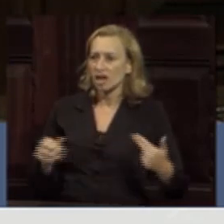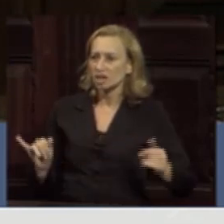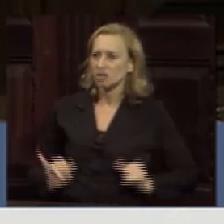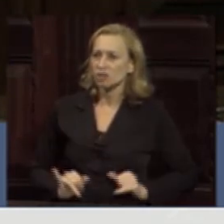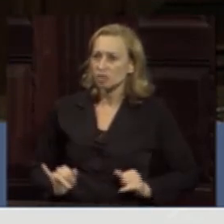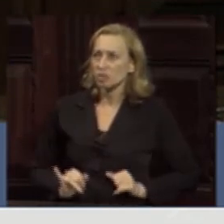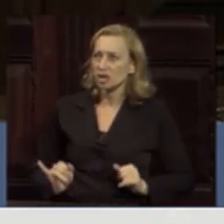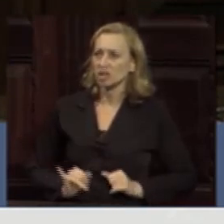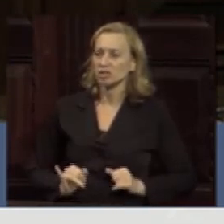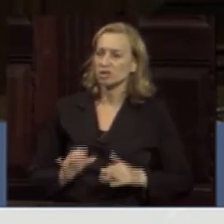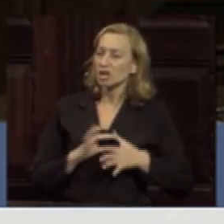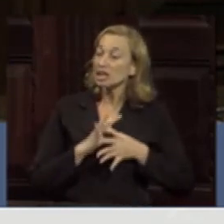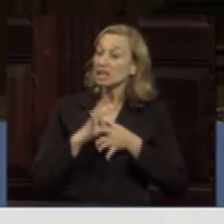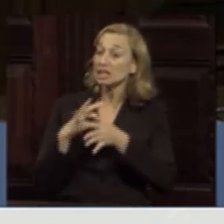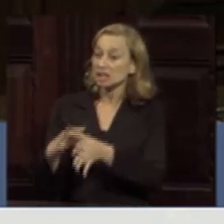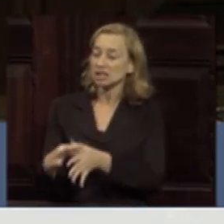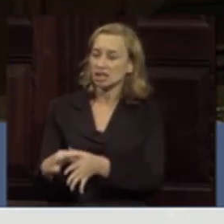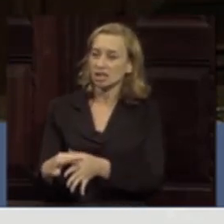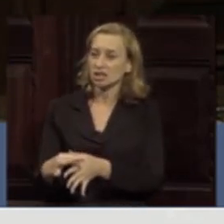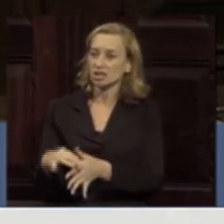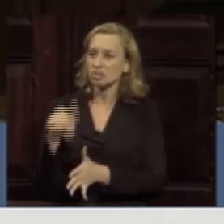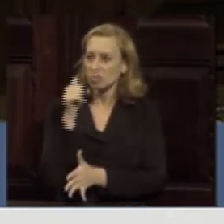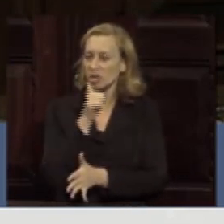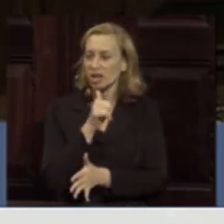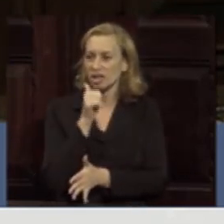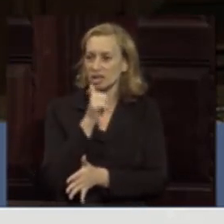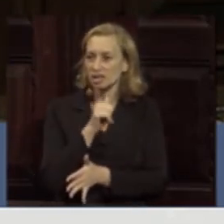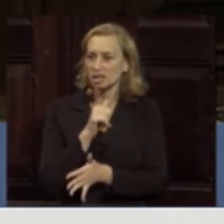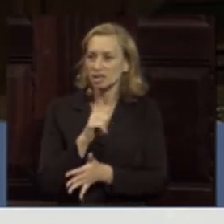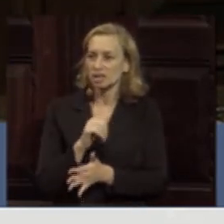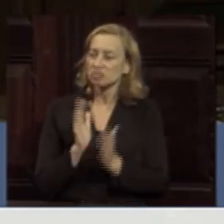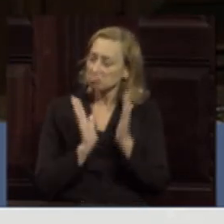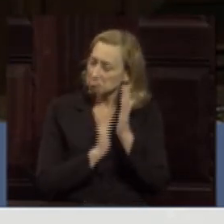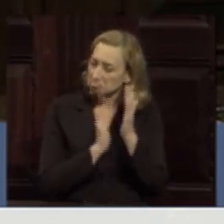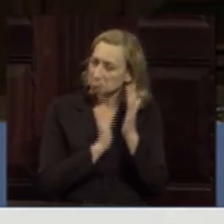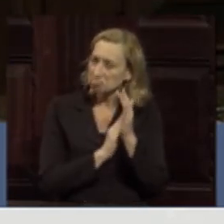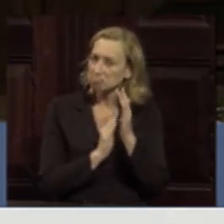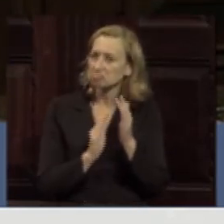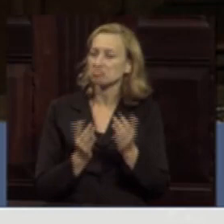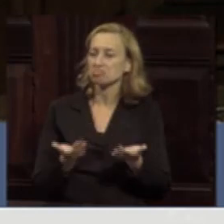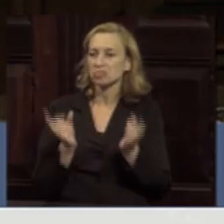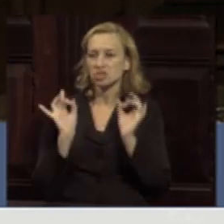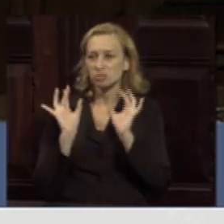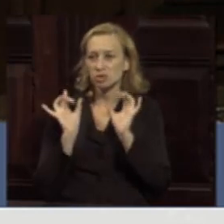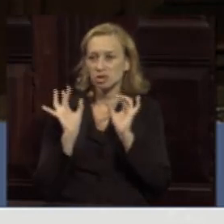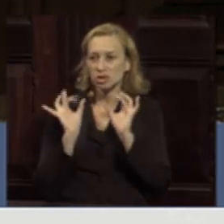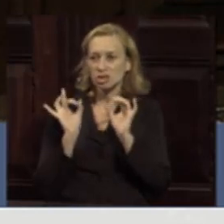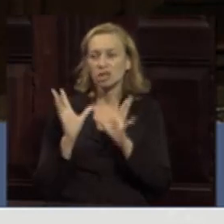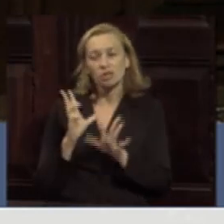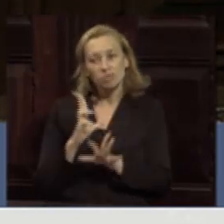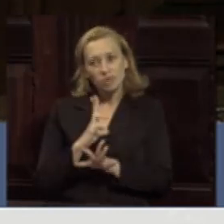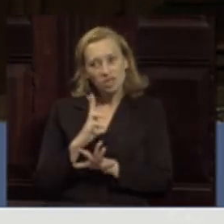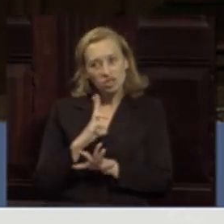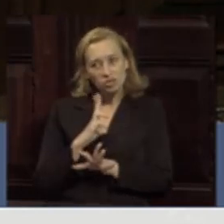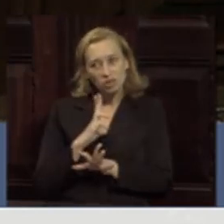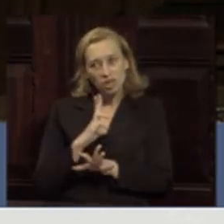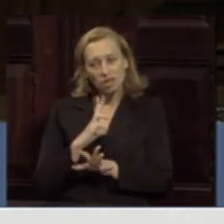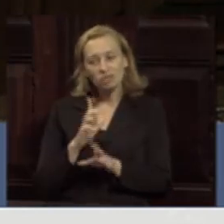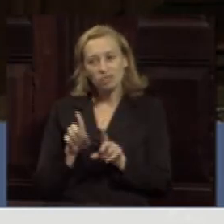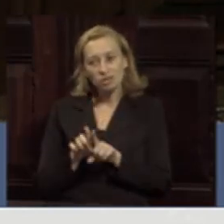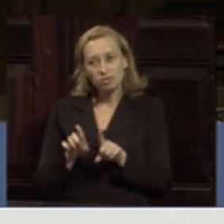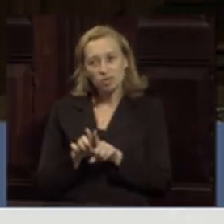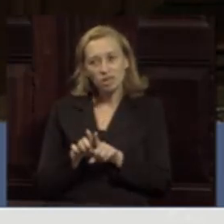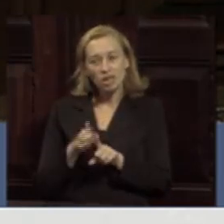são quadros de vanguarda, portanto, eu as saúdo de maneira muito especial e muito em particular as minhas colegas